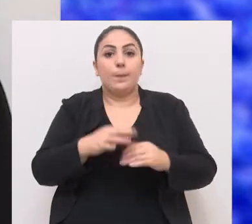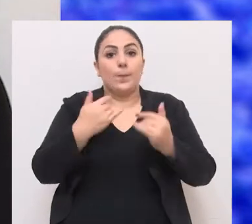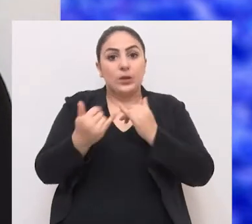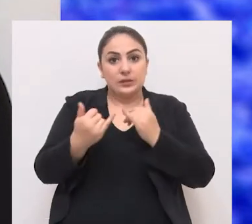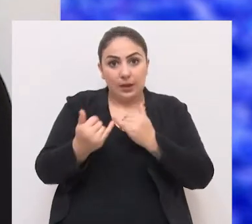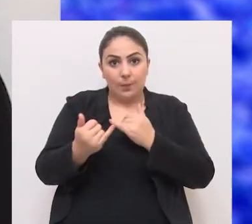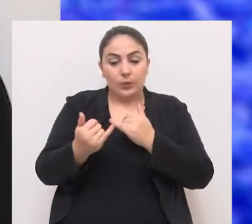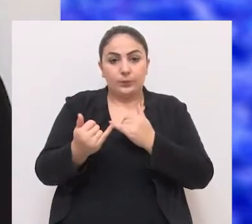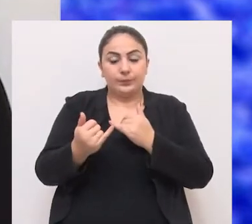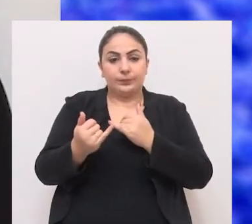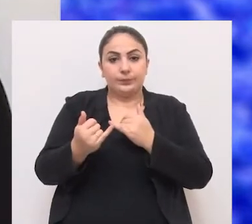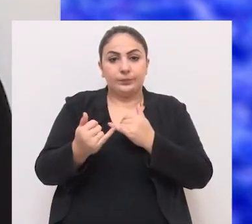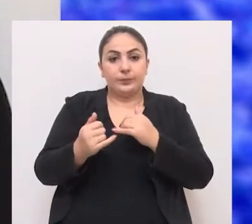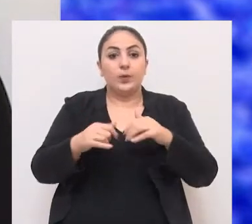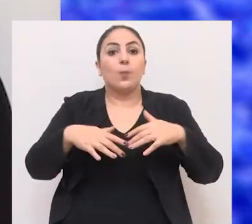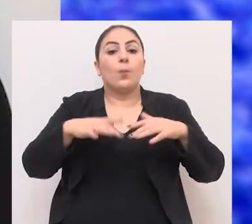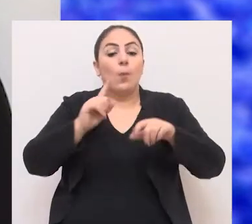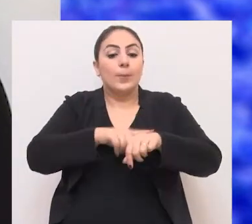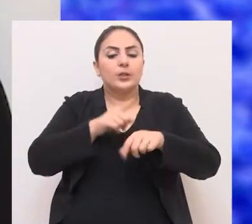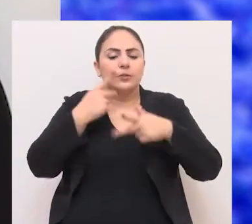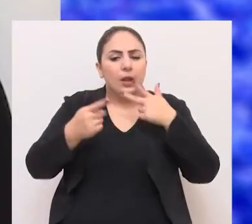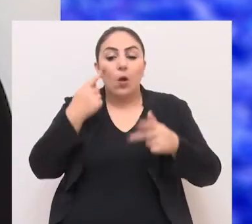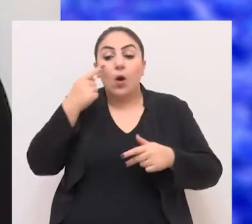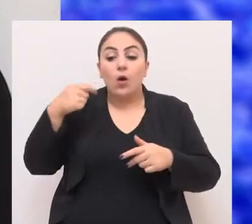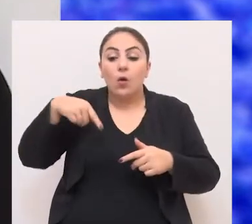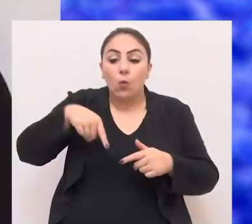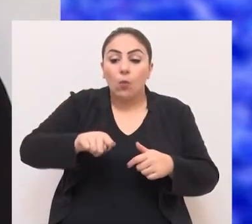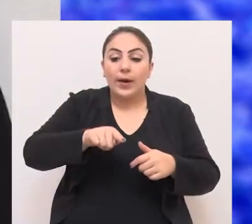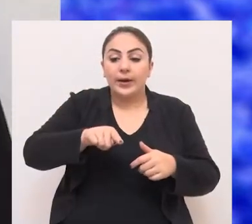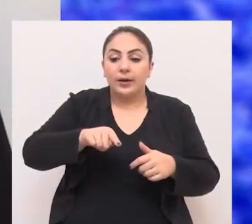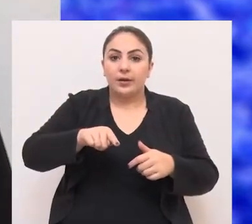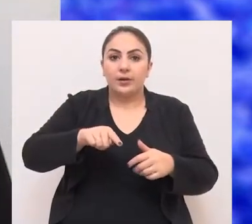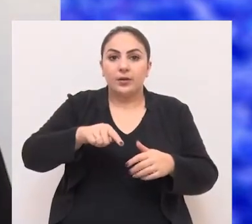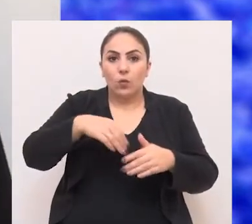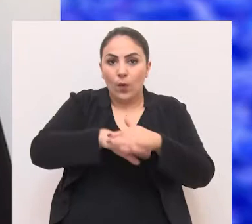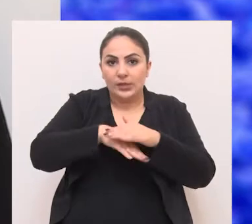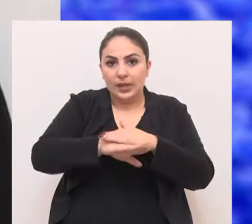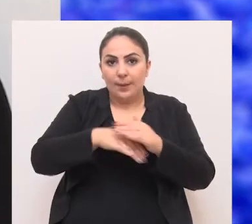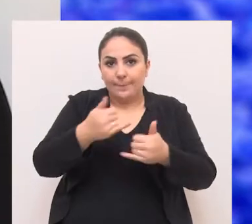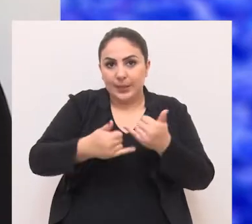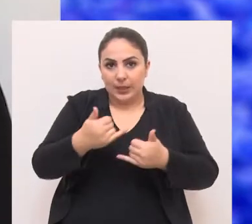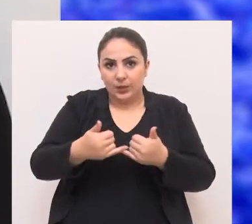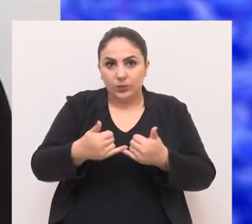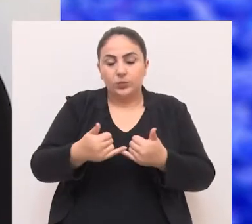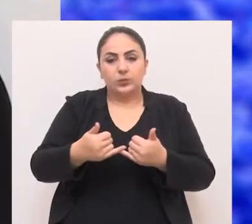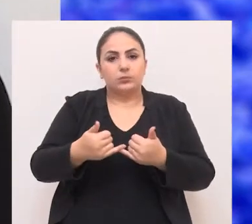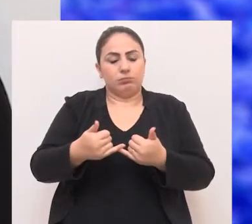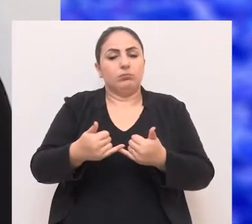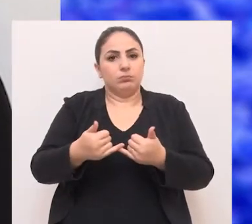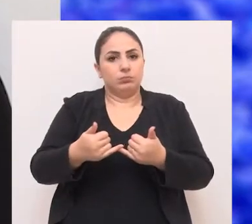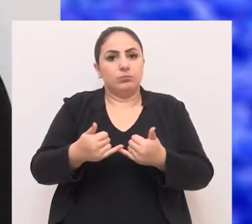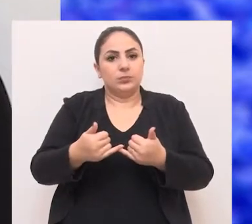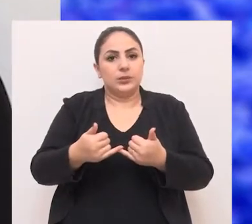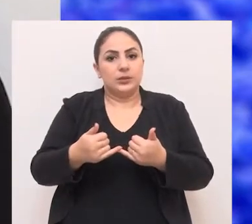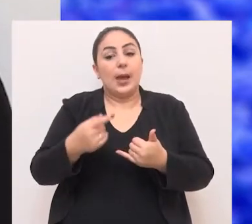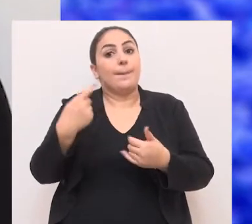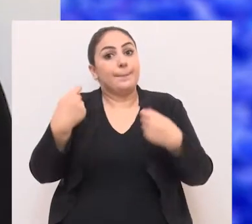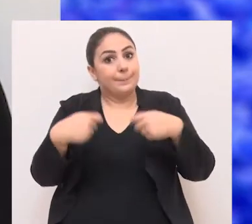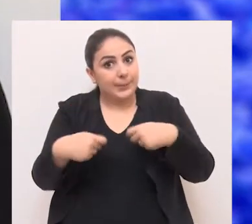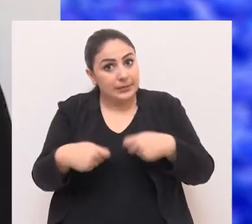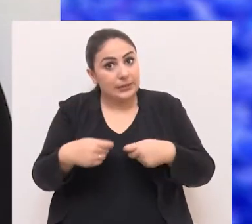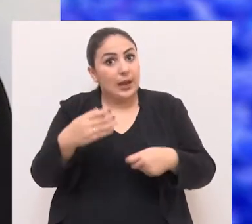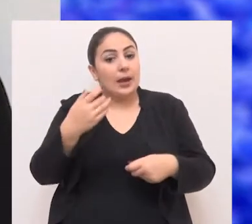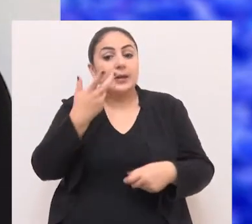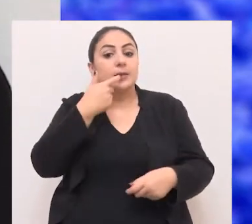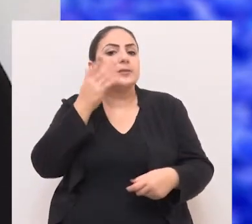né? Por exemplo, quando a gente fala para os filhos assim, vai guardar seus brinquedos, certo? É